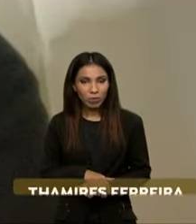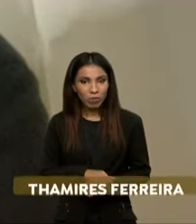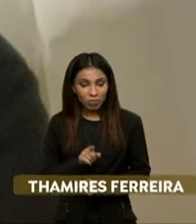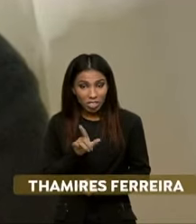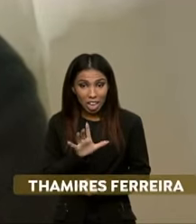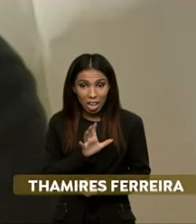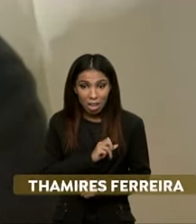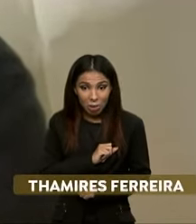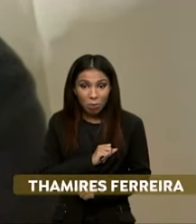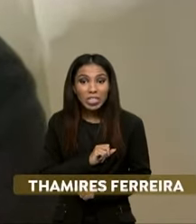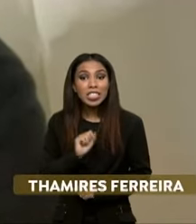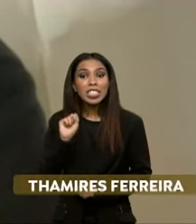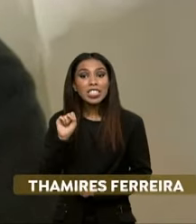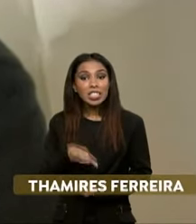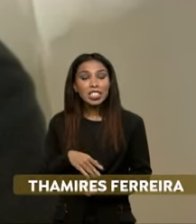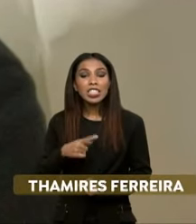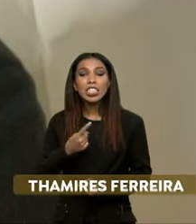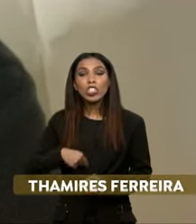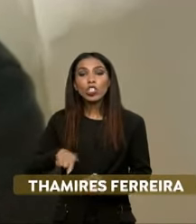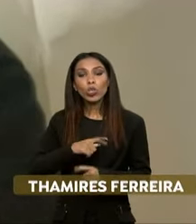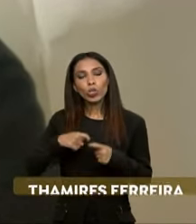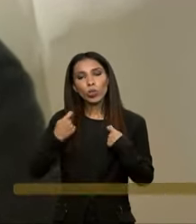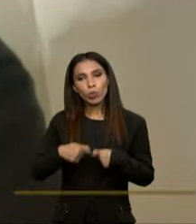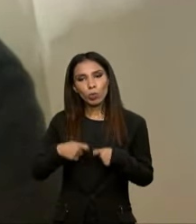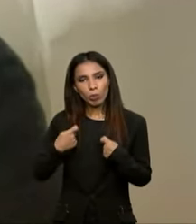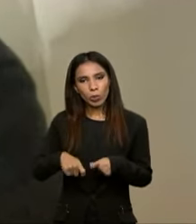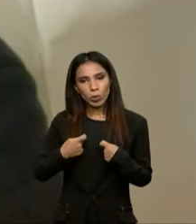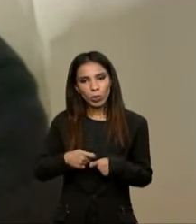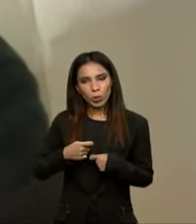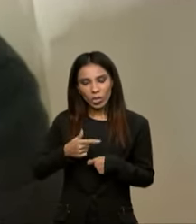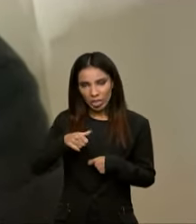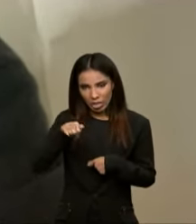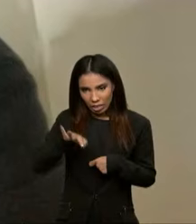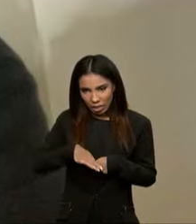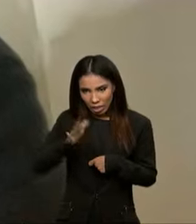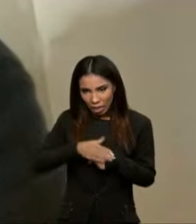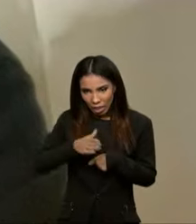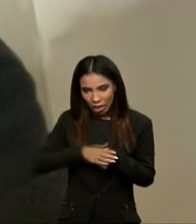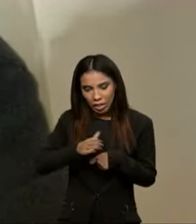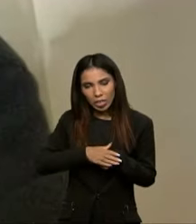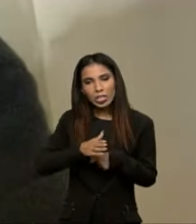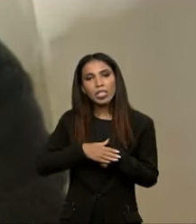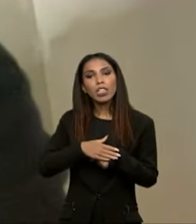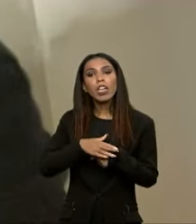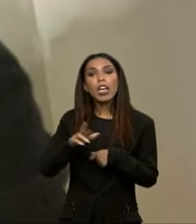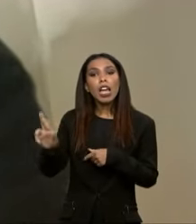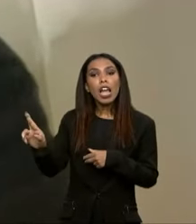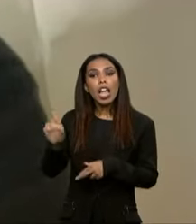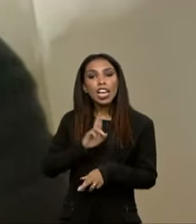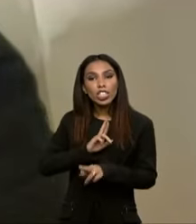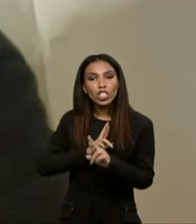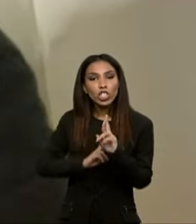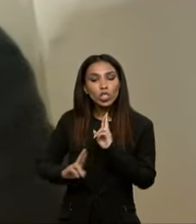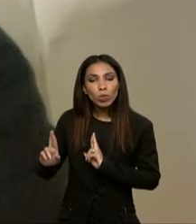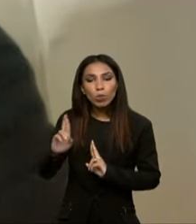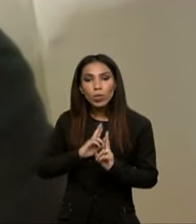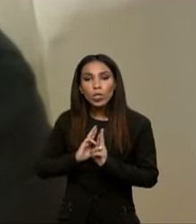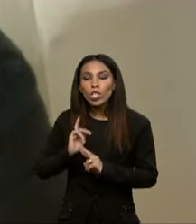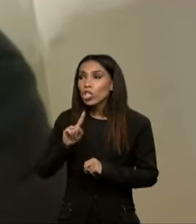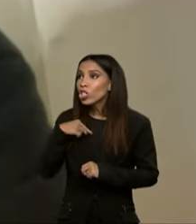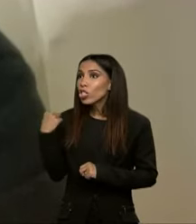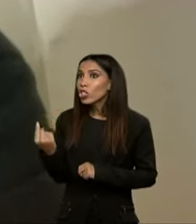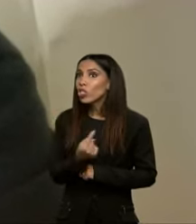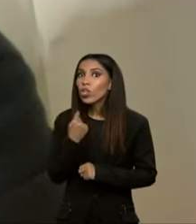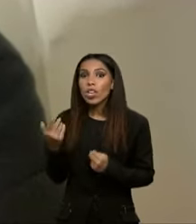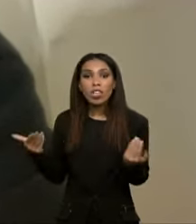Exato, que eu acho que, que a gente precisa procurar quem nós somos. Eu acho que essa resposta é uma resposta que a gente não consegue dizer